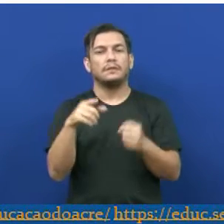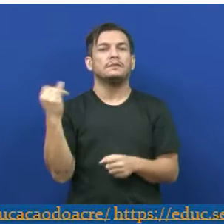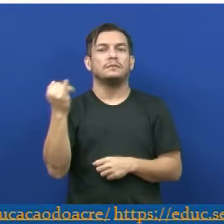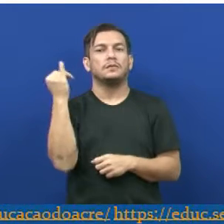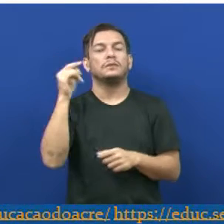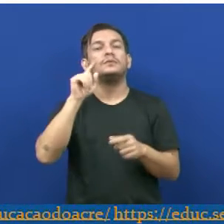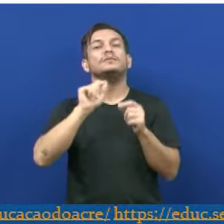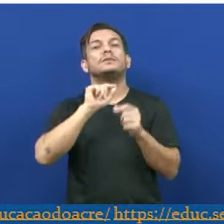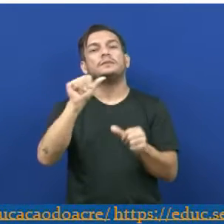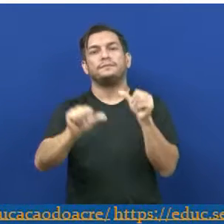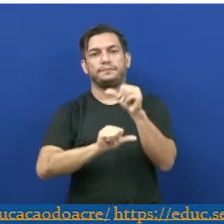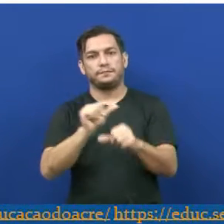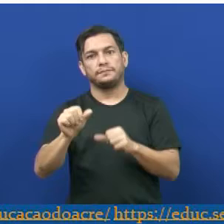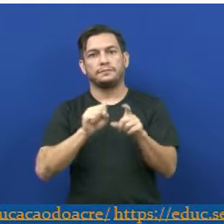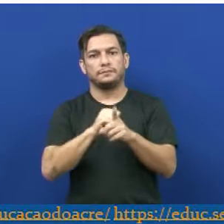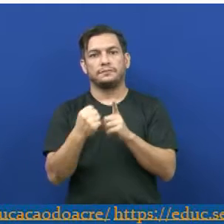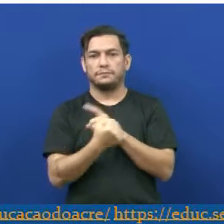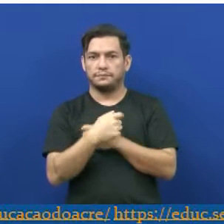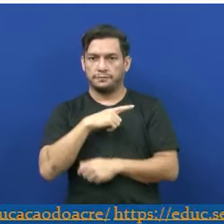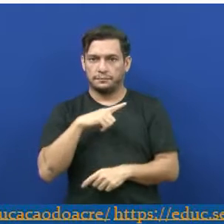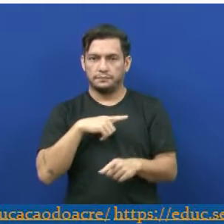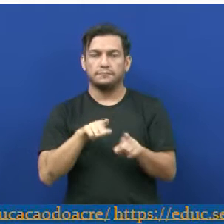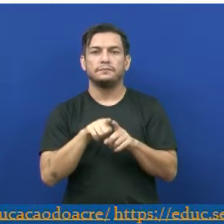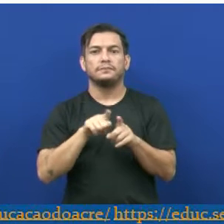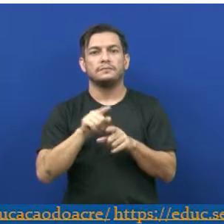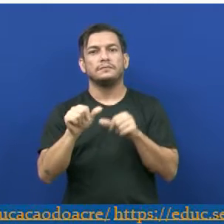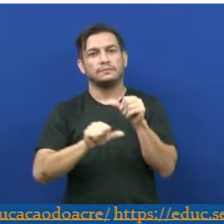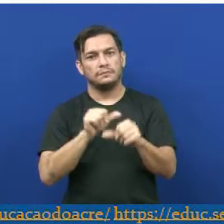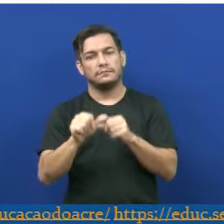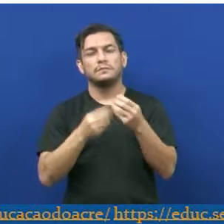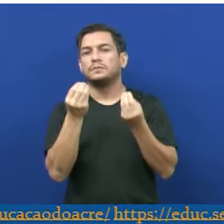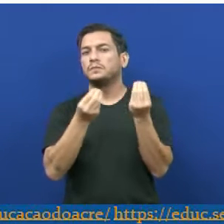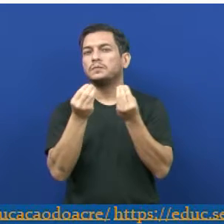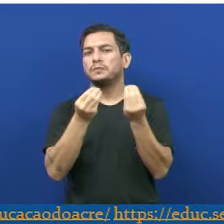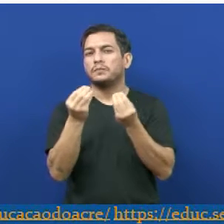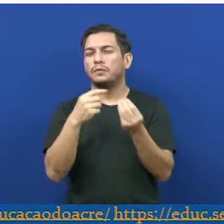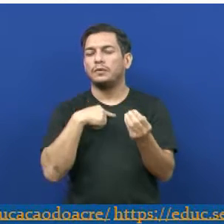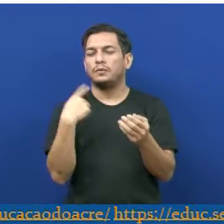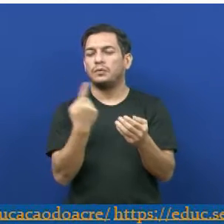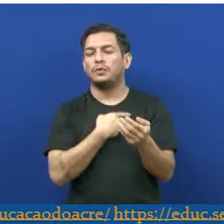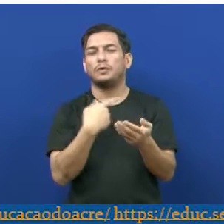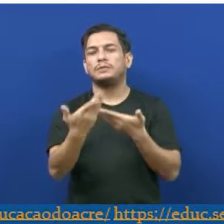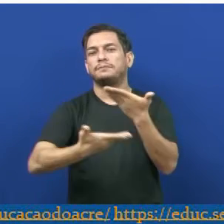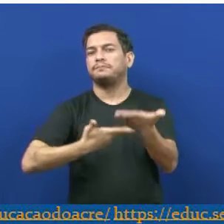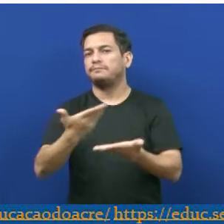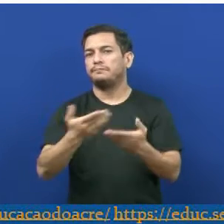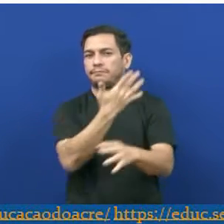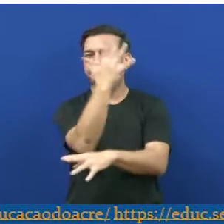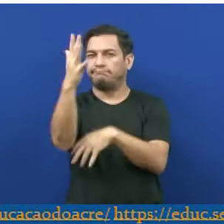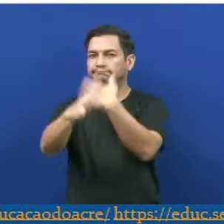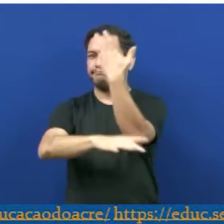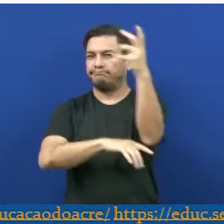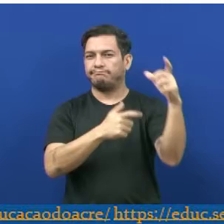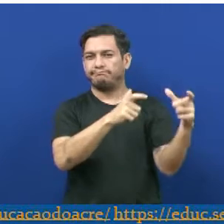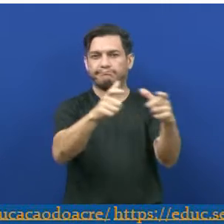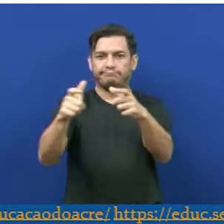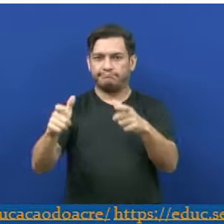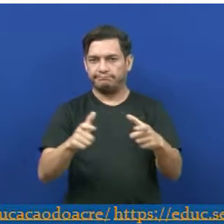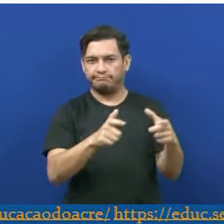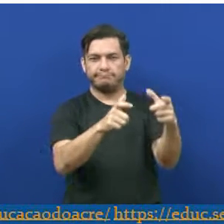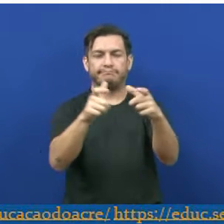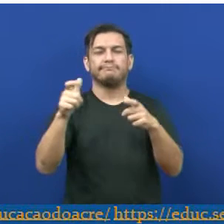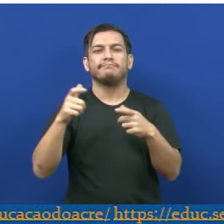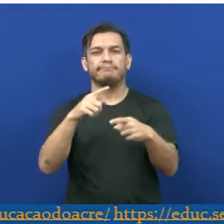importantes transformações que a sociedade teve e que elas mudaram a forma como que nós nos relacionamos com a natureza, o espaço e